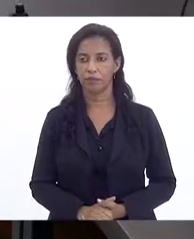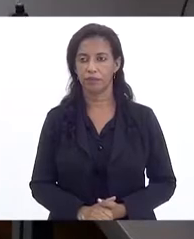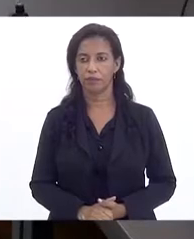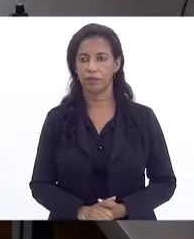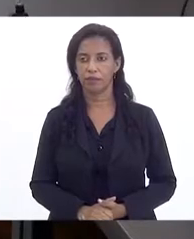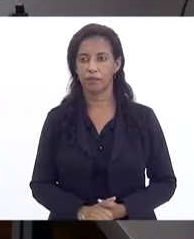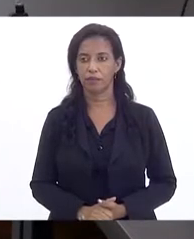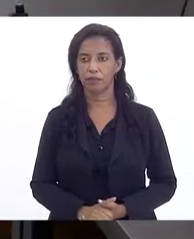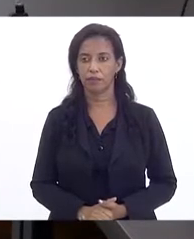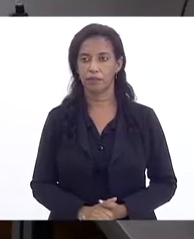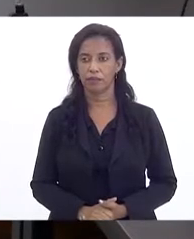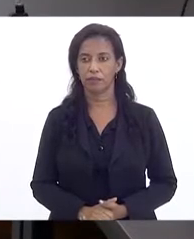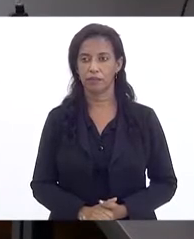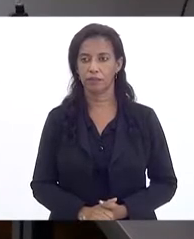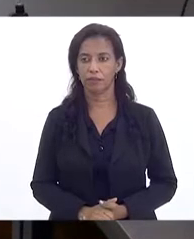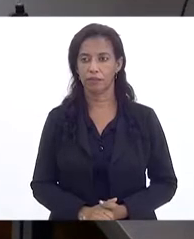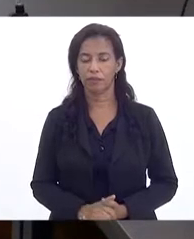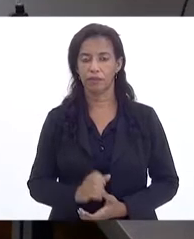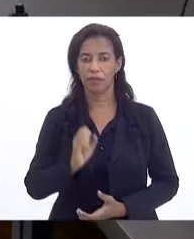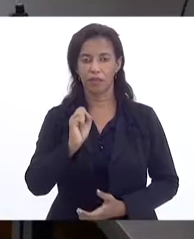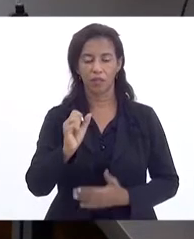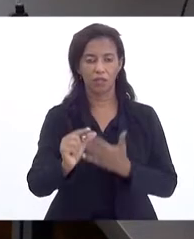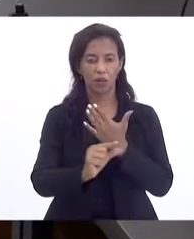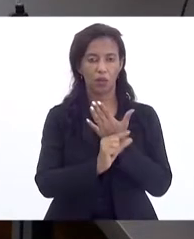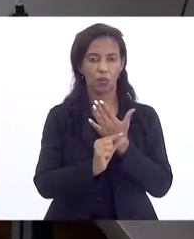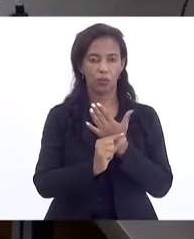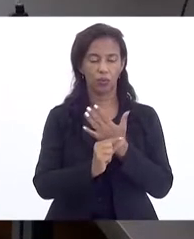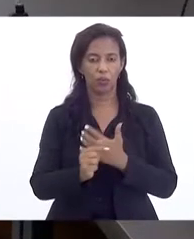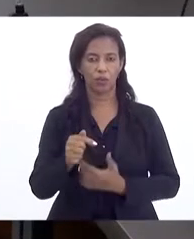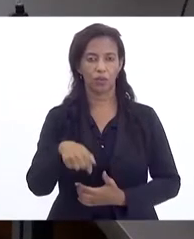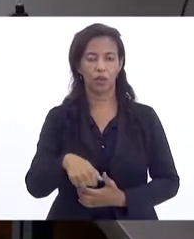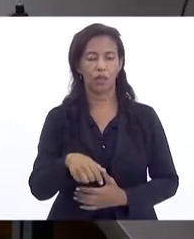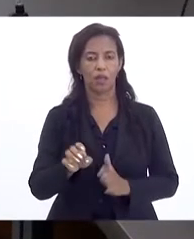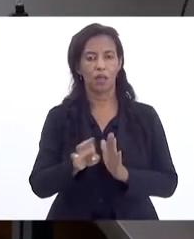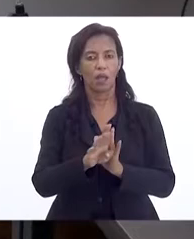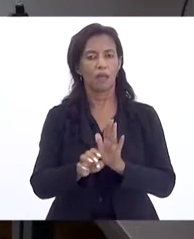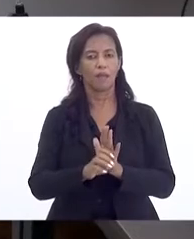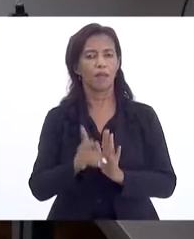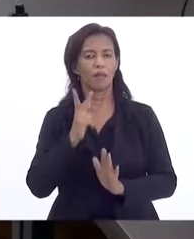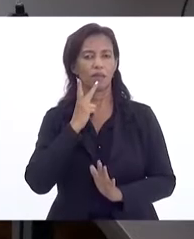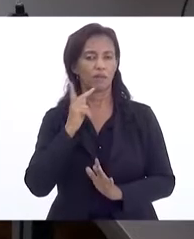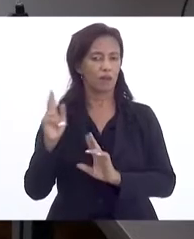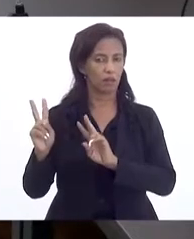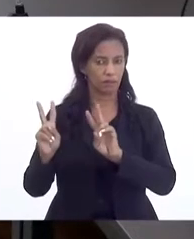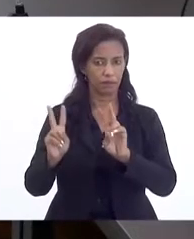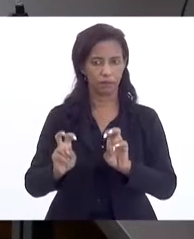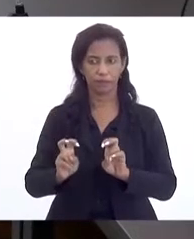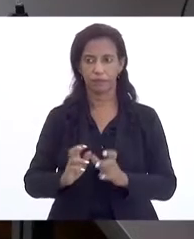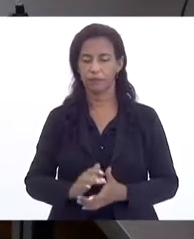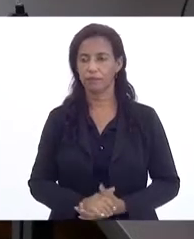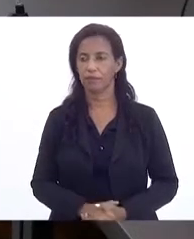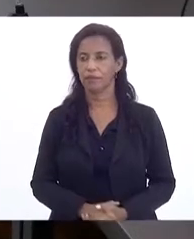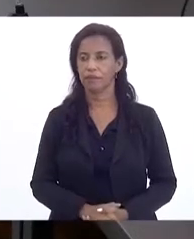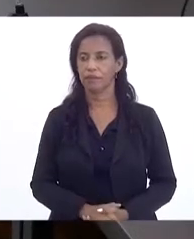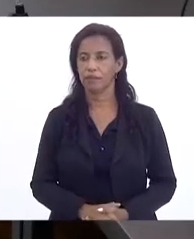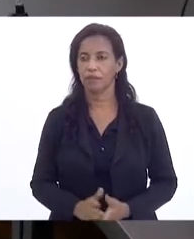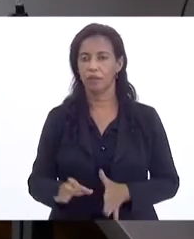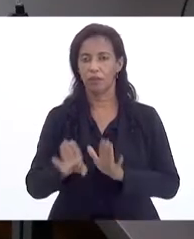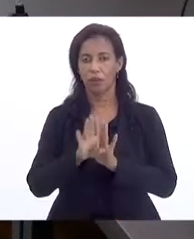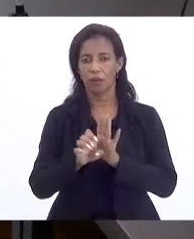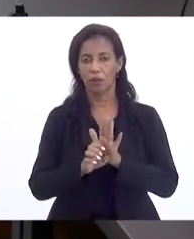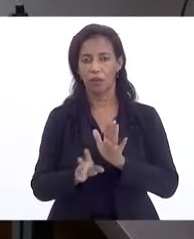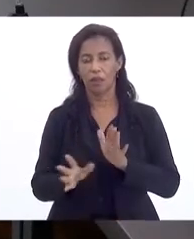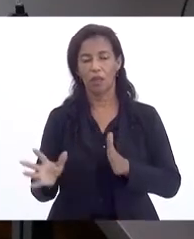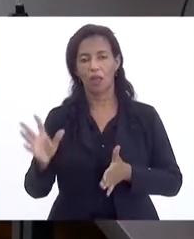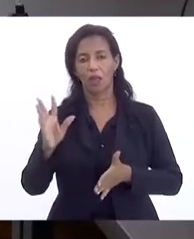Sim, não, mas como autor, já que o autor está aqui, a emenda aditiva é a seguinte, deputado. É uma emenda aditiva que